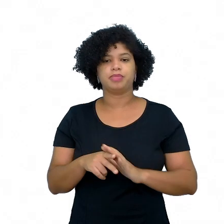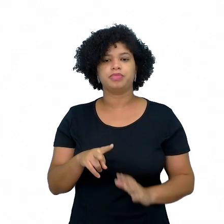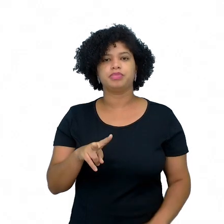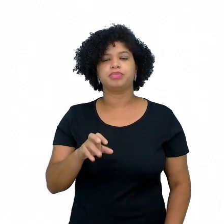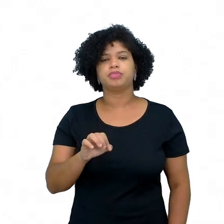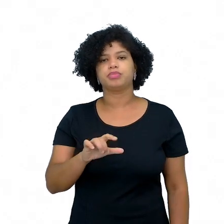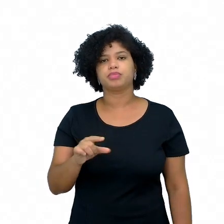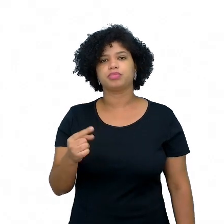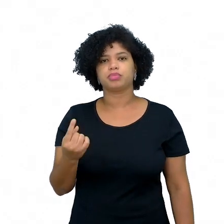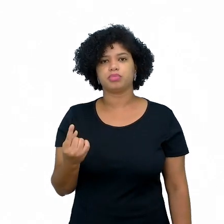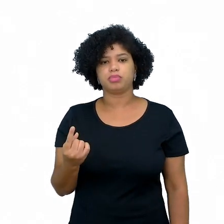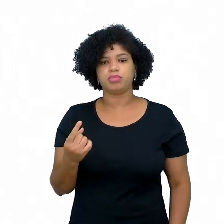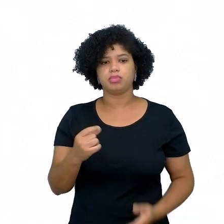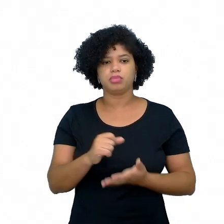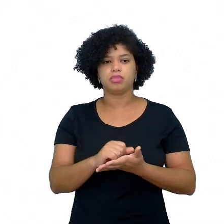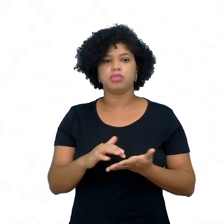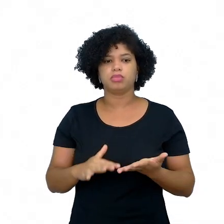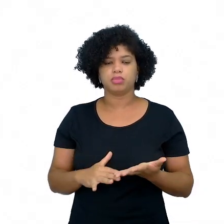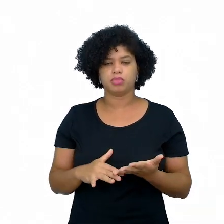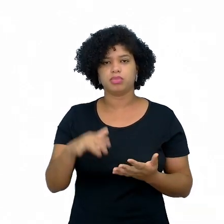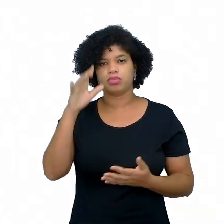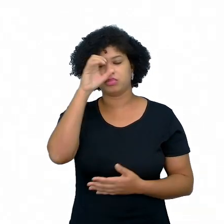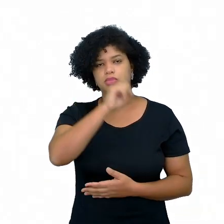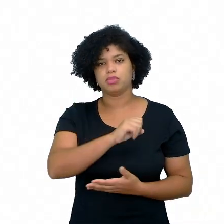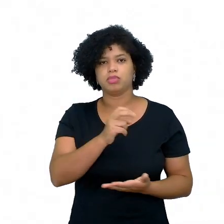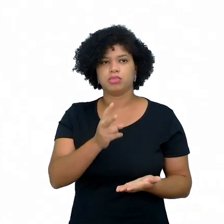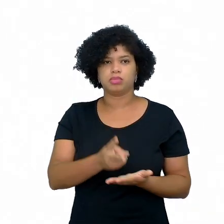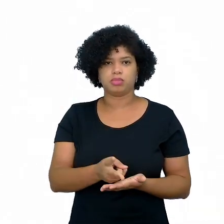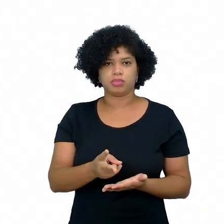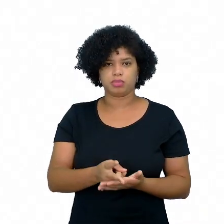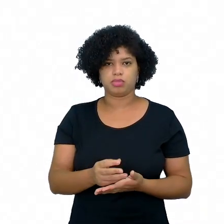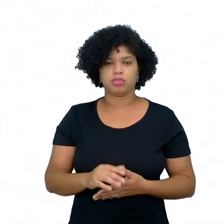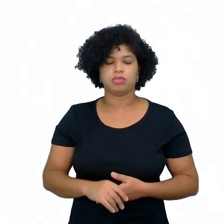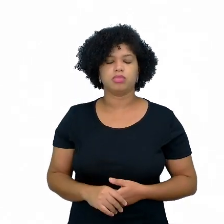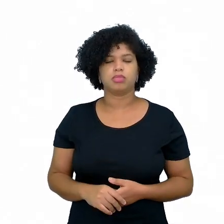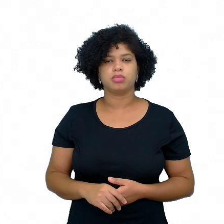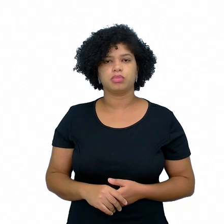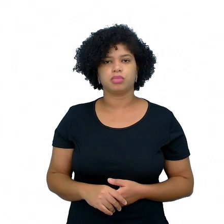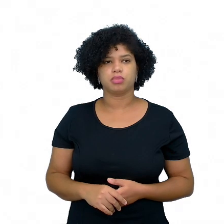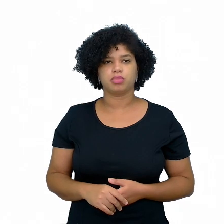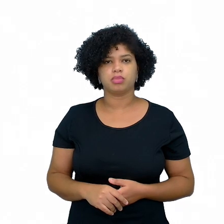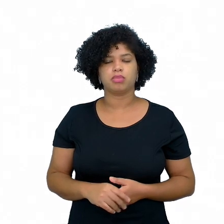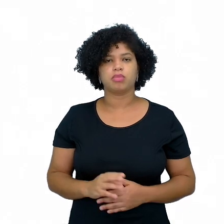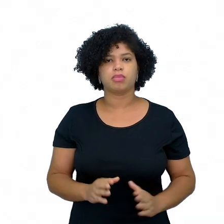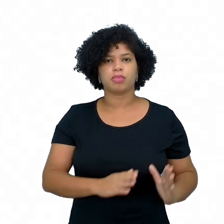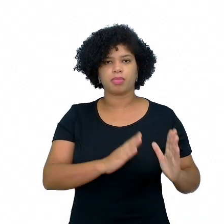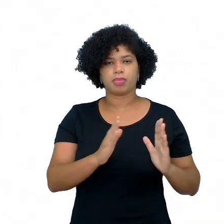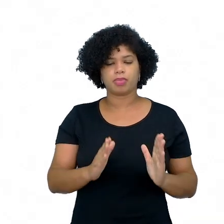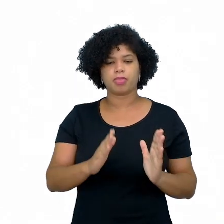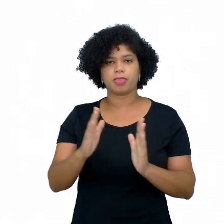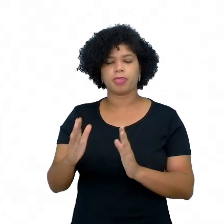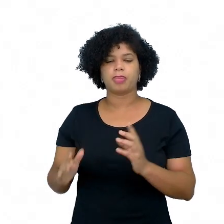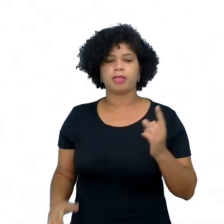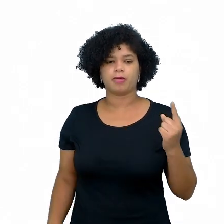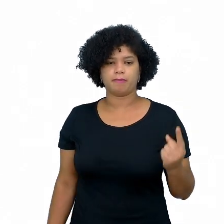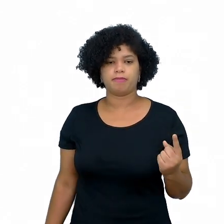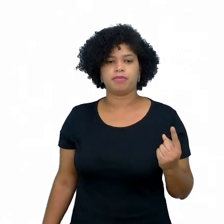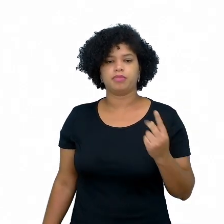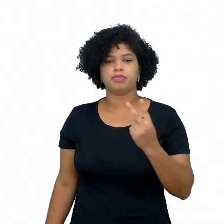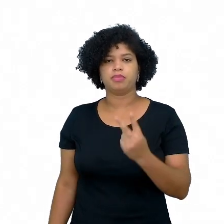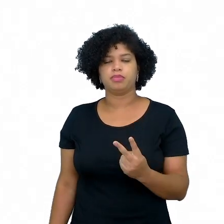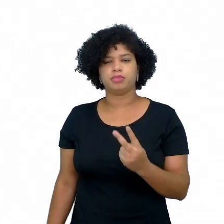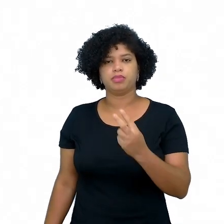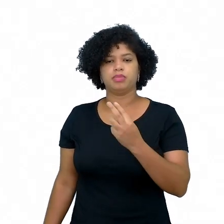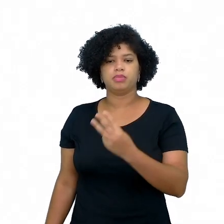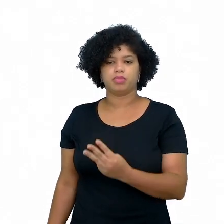do material Aprender Sempre. Essas etapas, né, que a gente está vendo aqui, etapa 1, a etapa